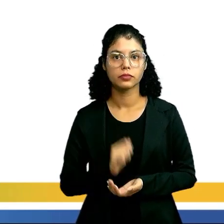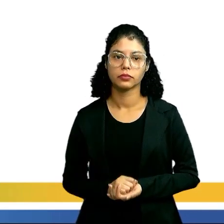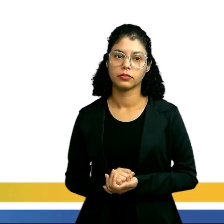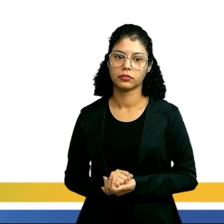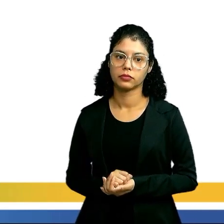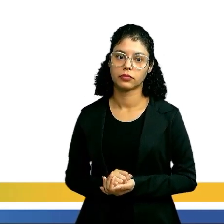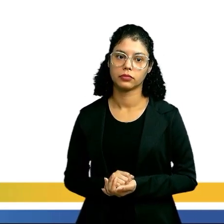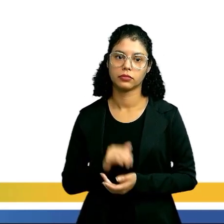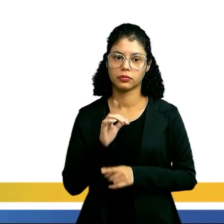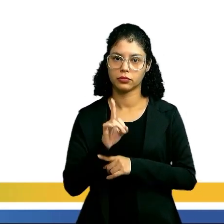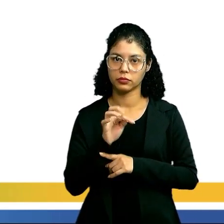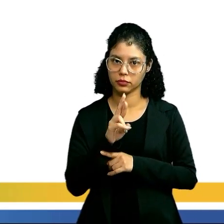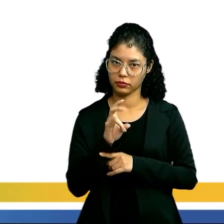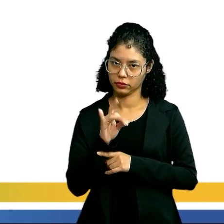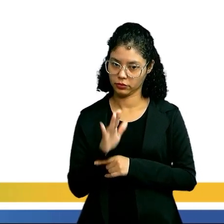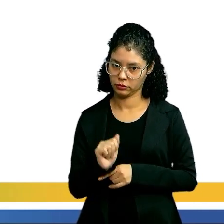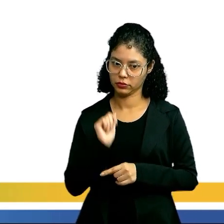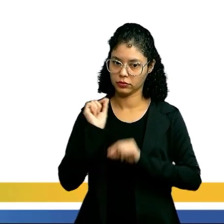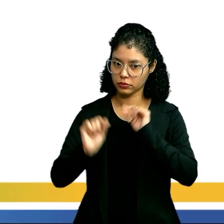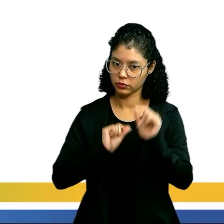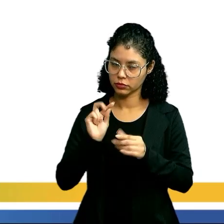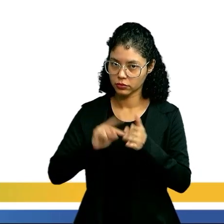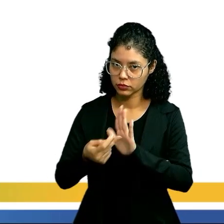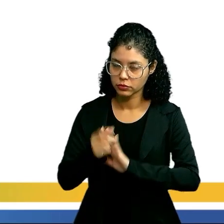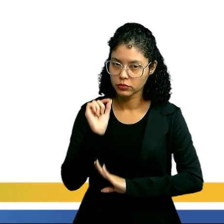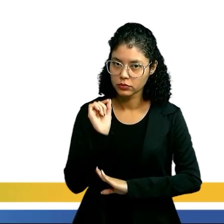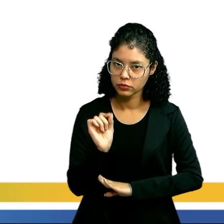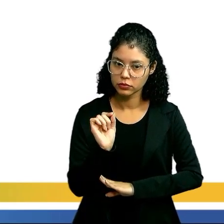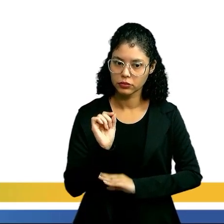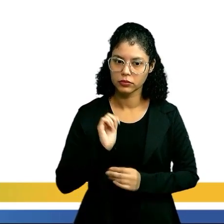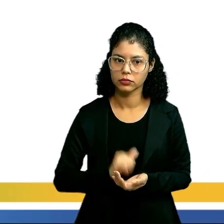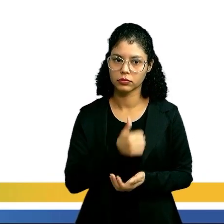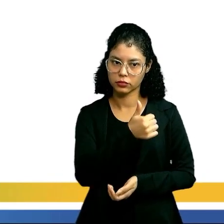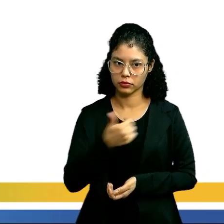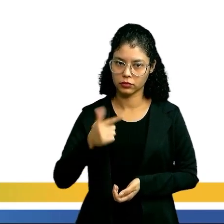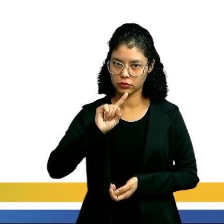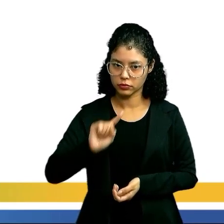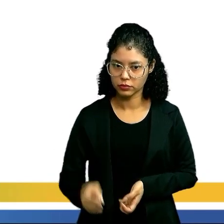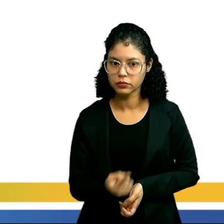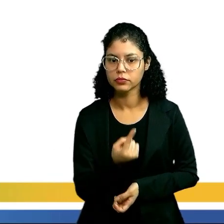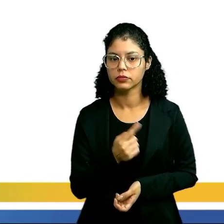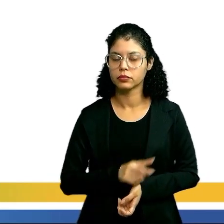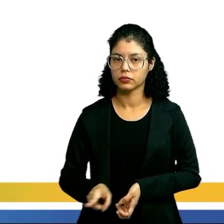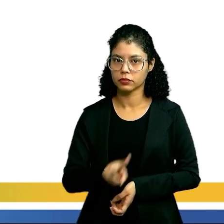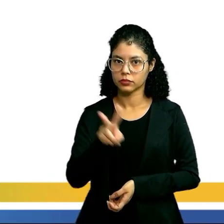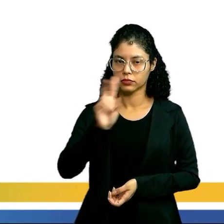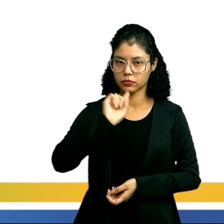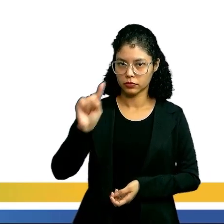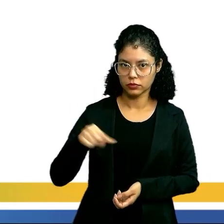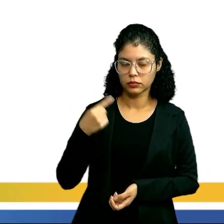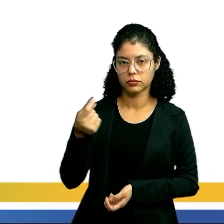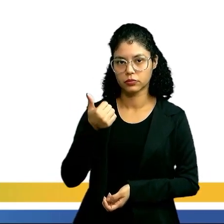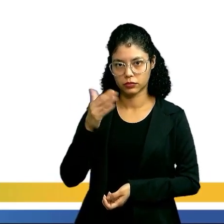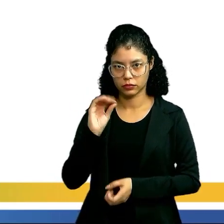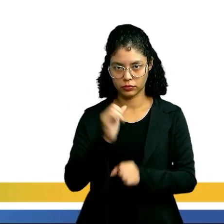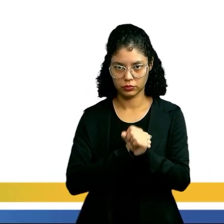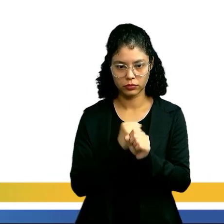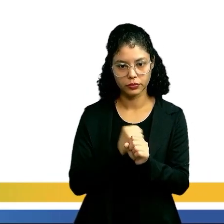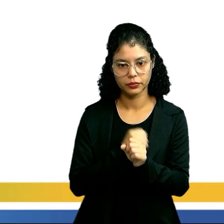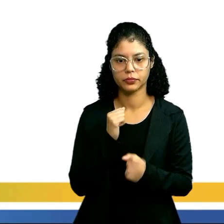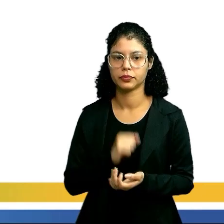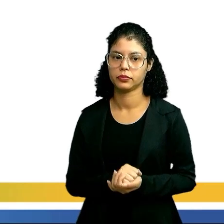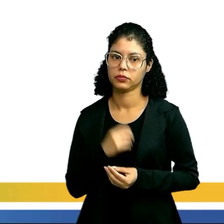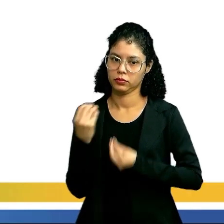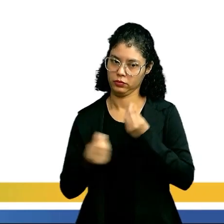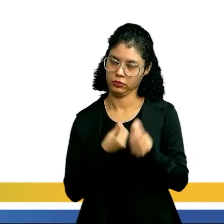se depreciando, tá? Isso quer dizer que 12 mil é o valor da máquina após 10 anos de uso.